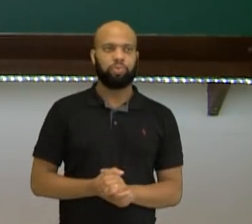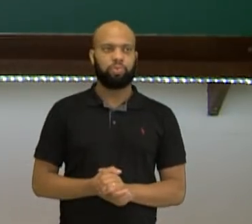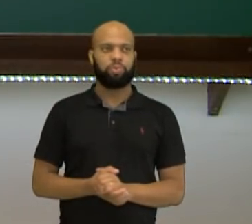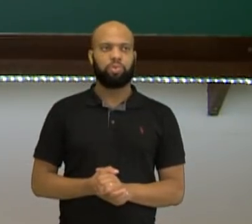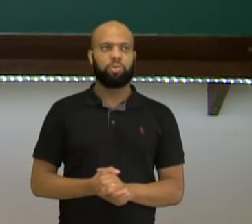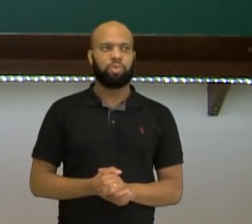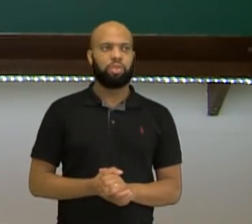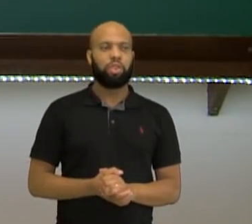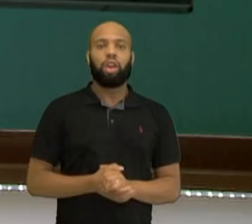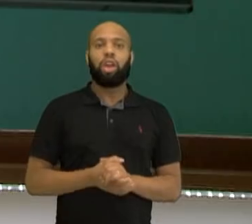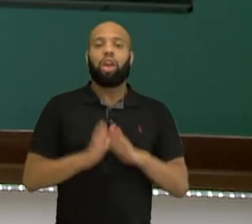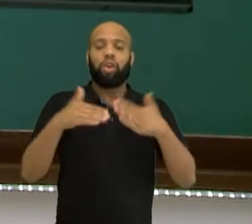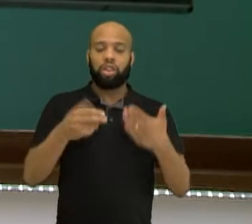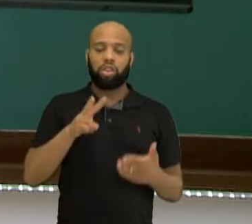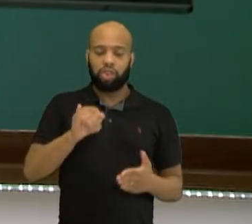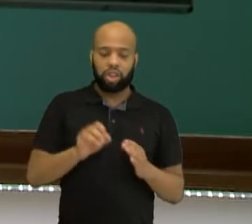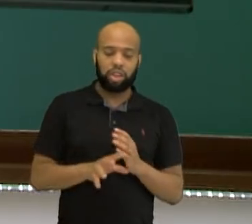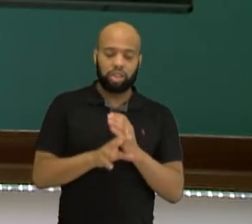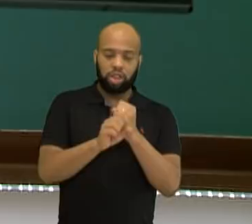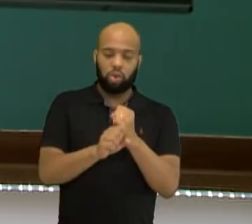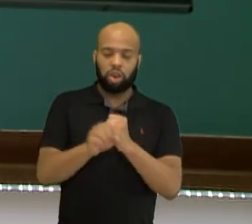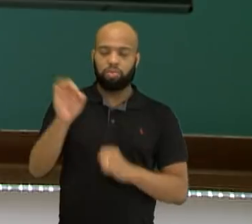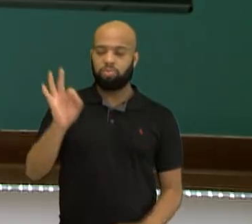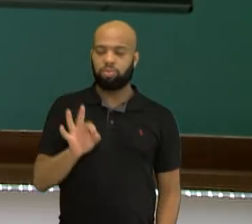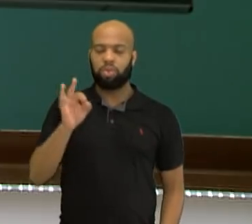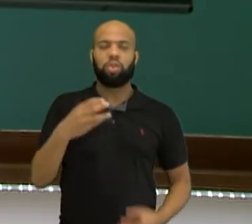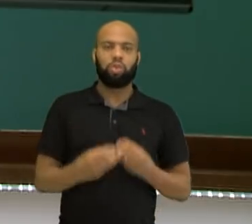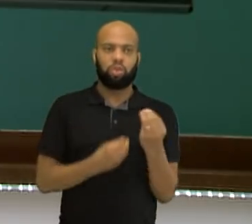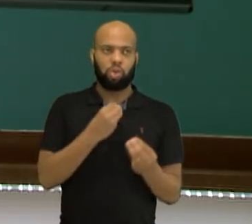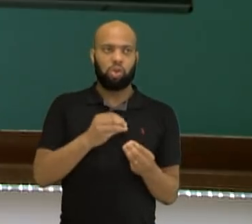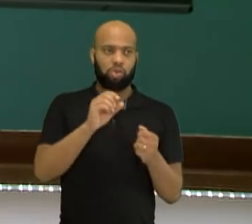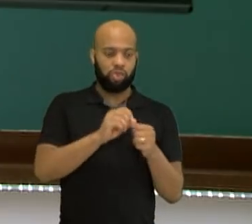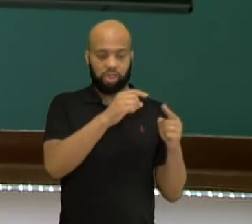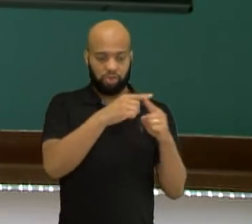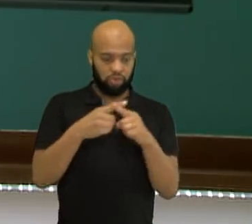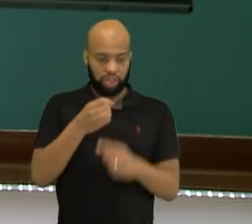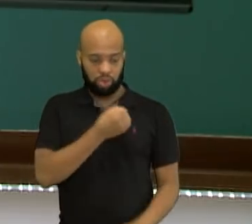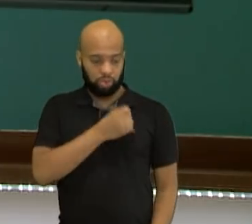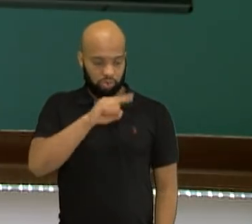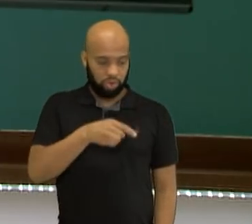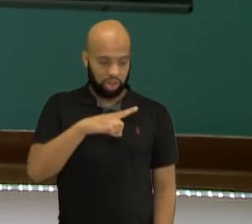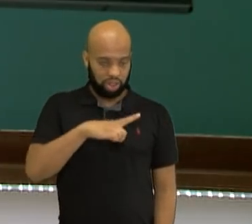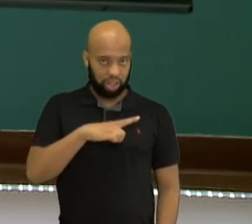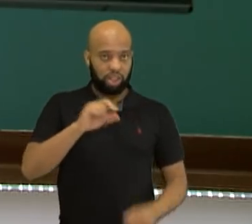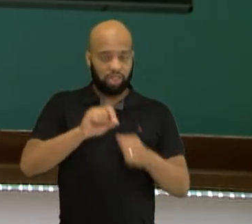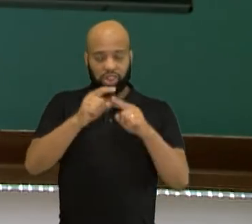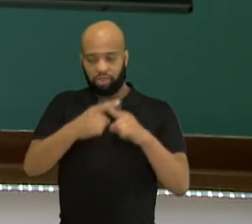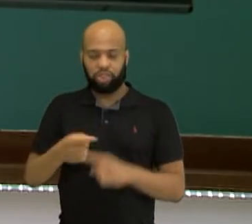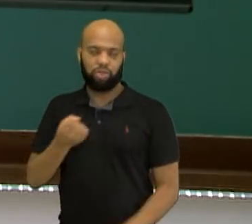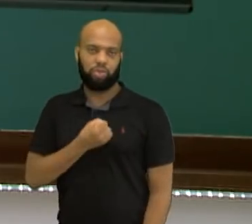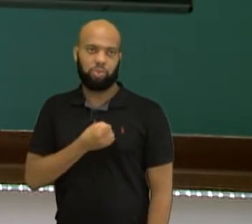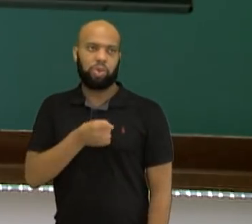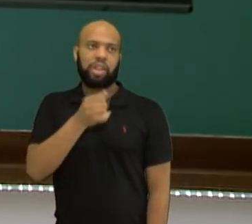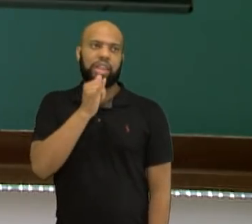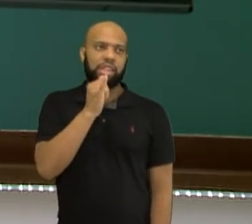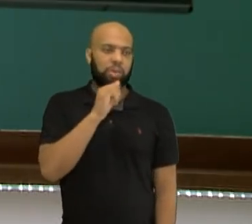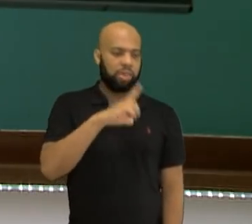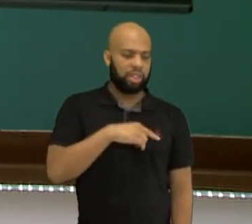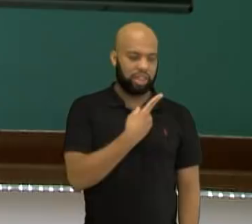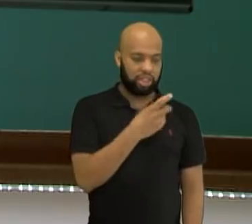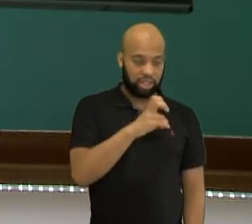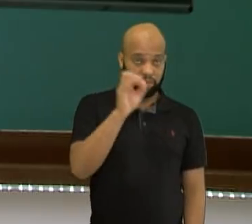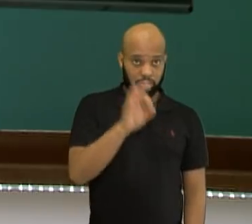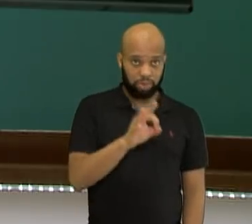Nós podemos calcular a porcentagem fazendo o quê? Multiplicando a forma decimal pelo número. Então, se eu quiser fazer 15% de